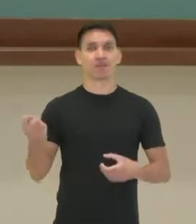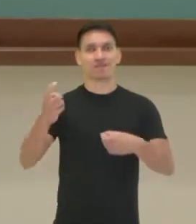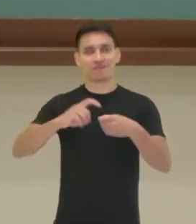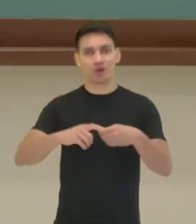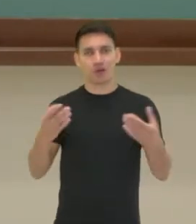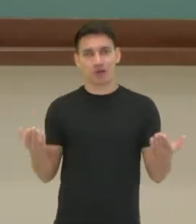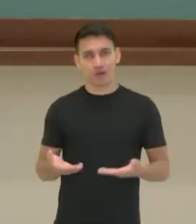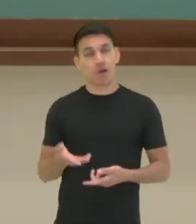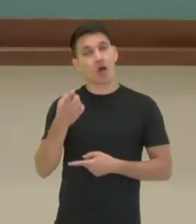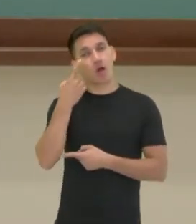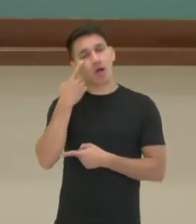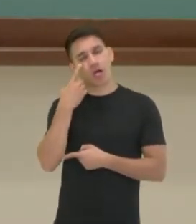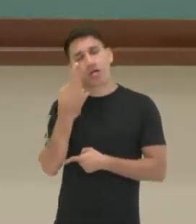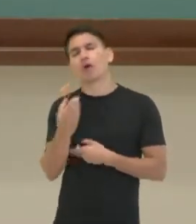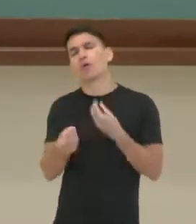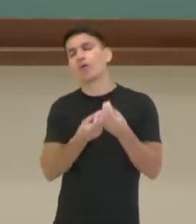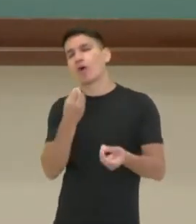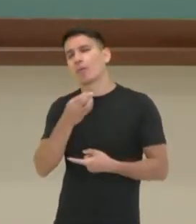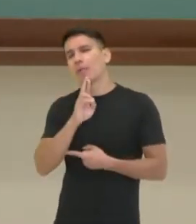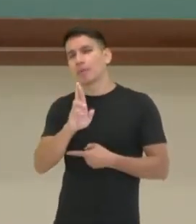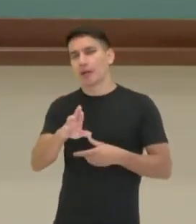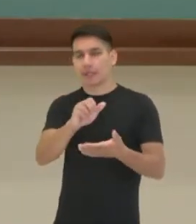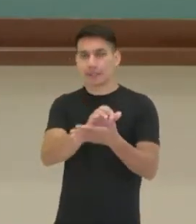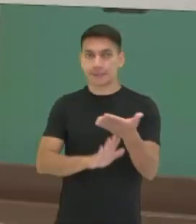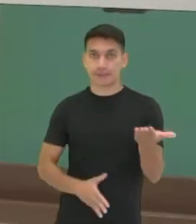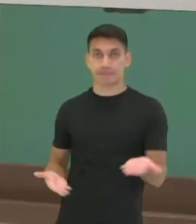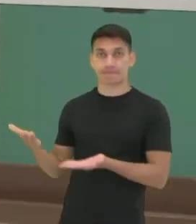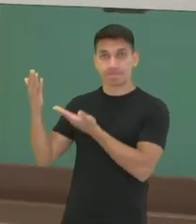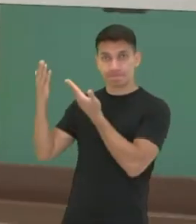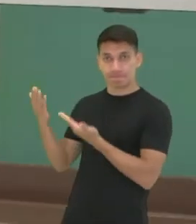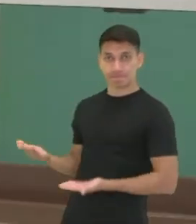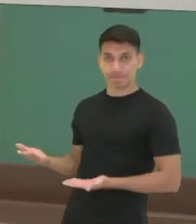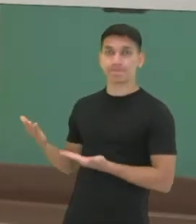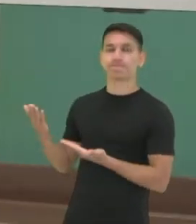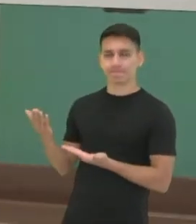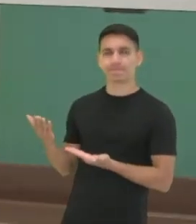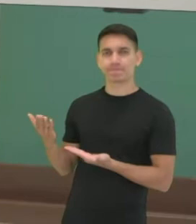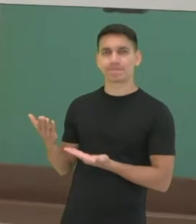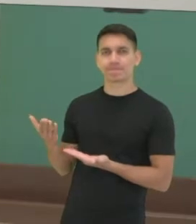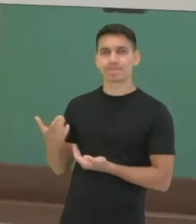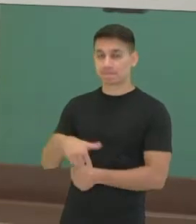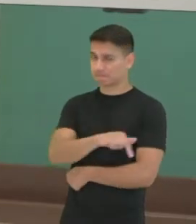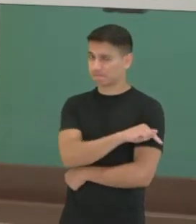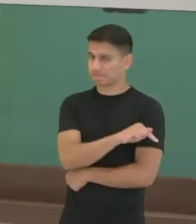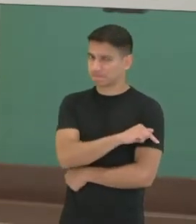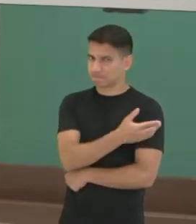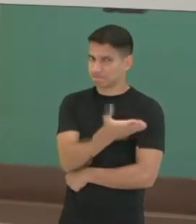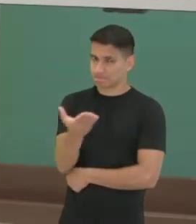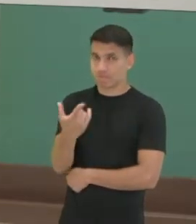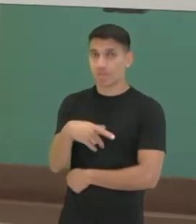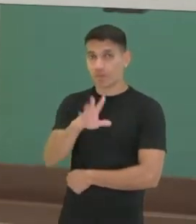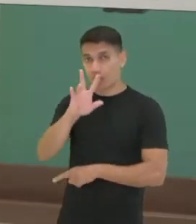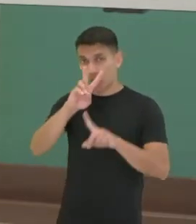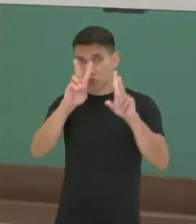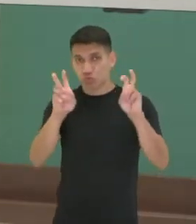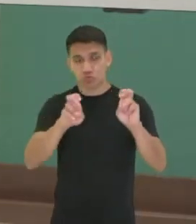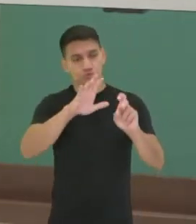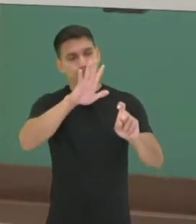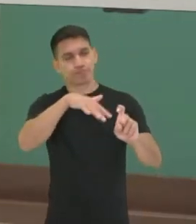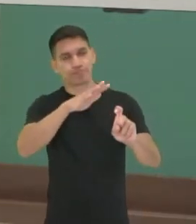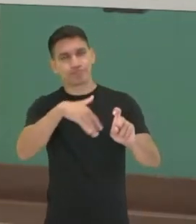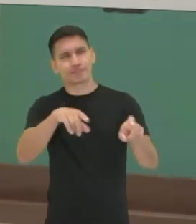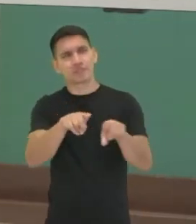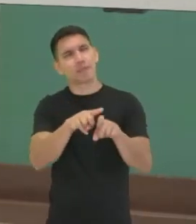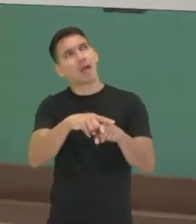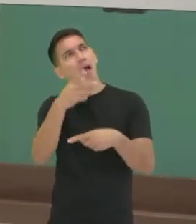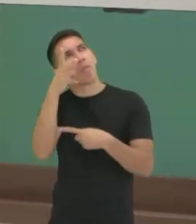Voltamos com a resolução da atividade da aula de hoje, 7º ano, mitologias e cosmovisões.